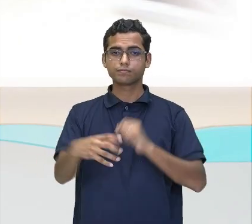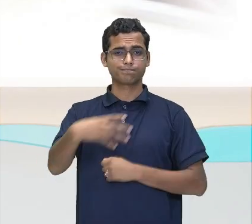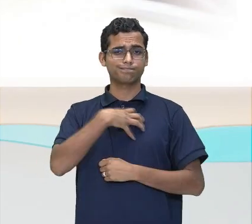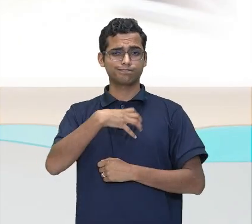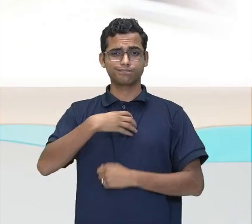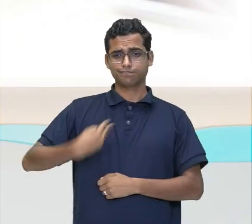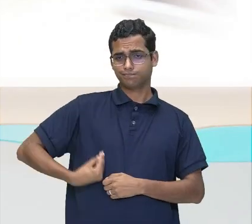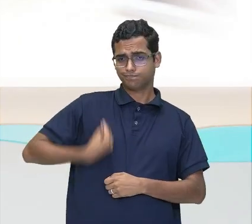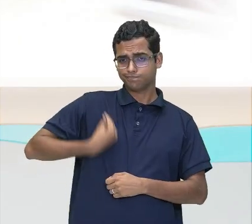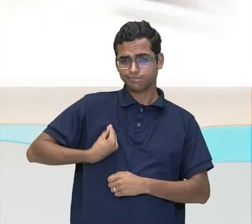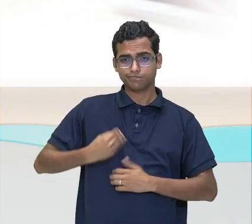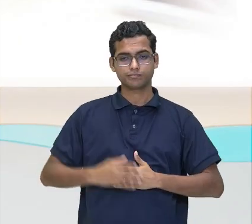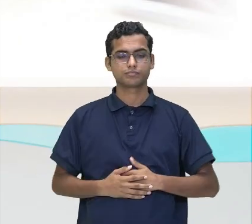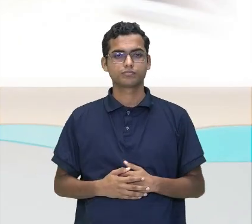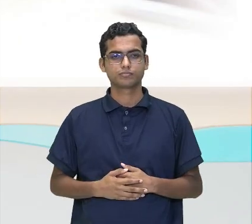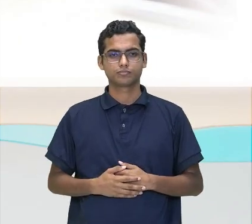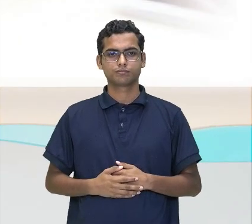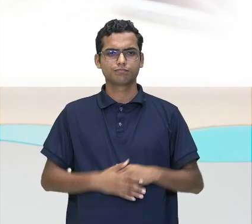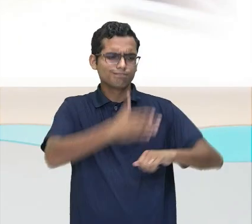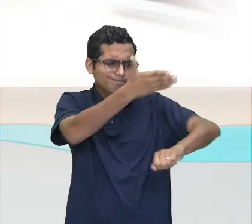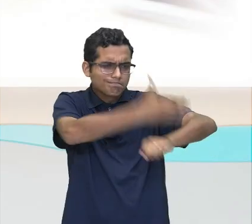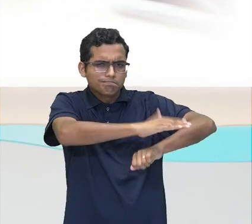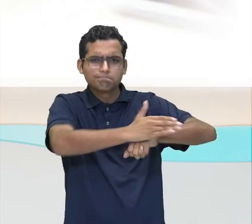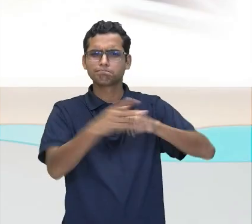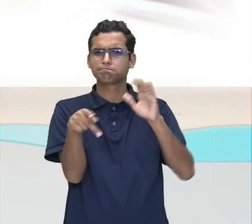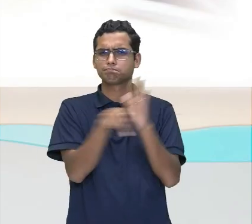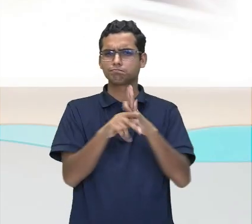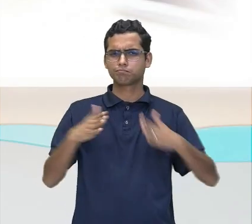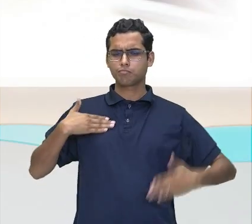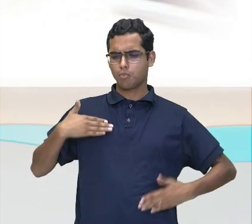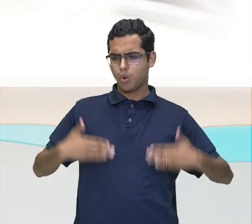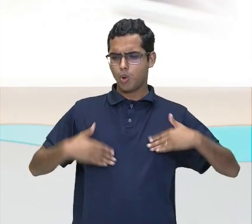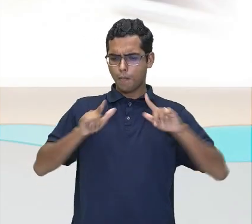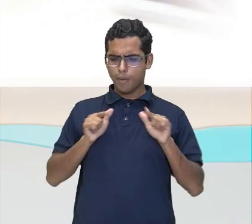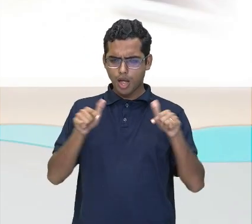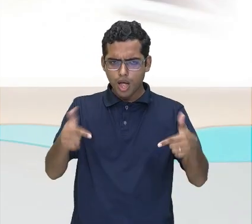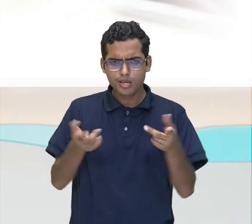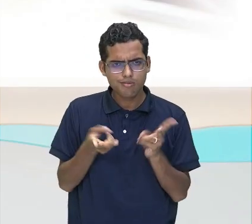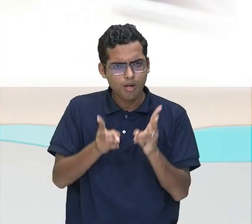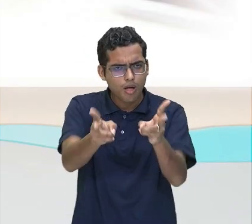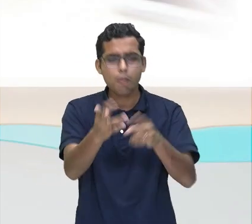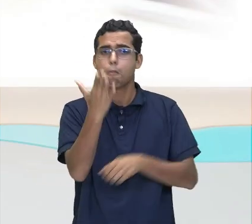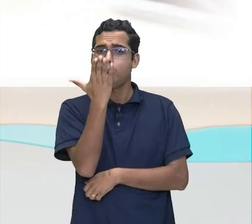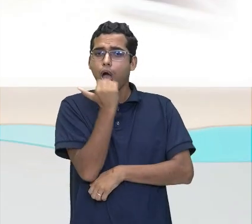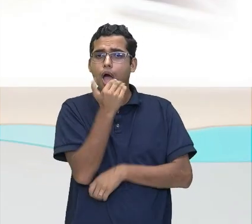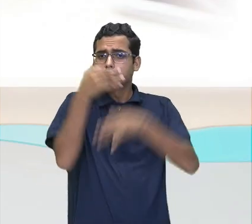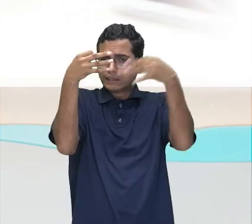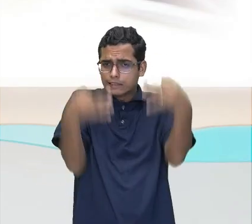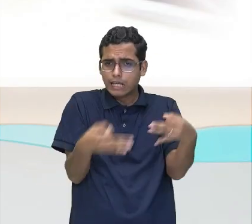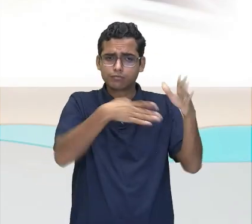vida de prática de atividade física frequente e alimentação mais